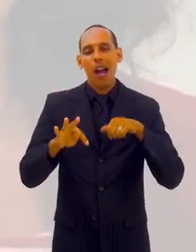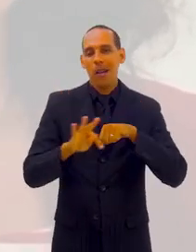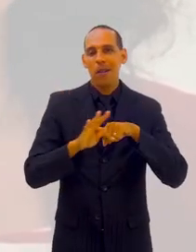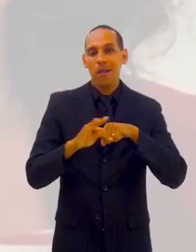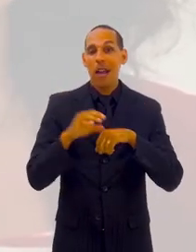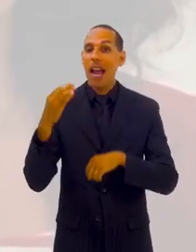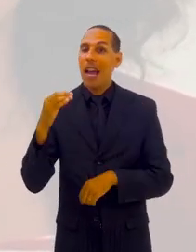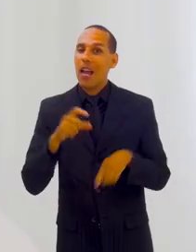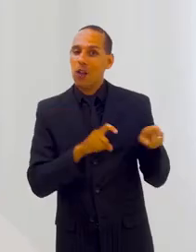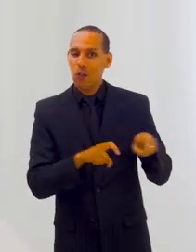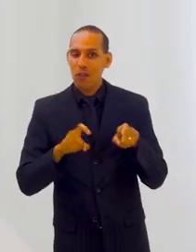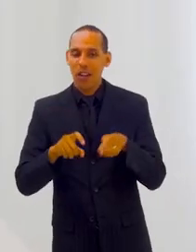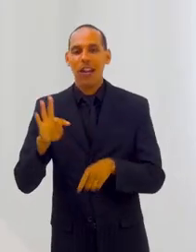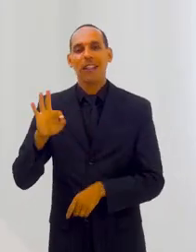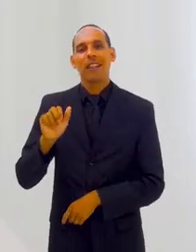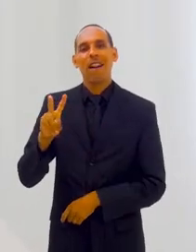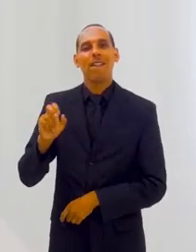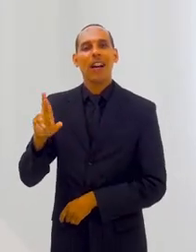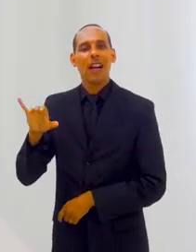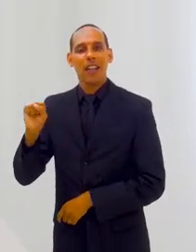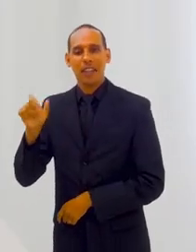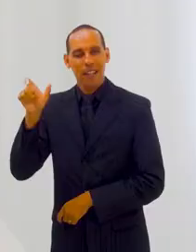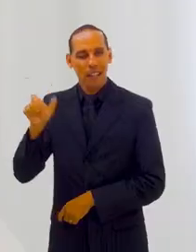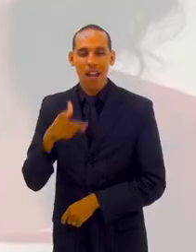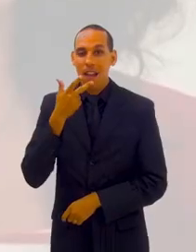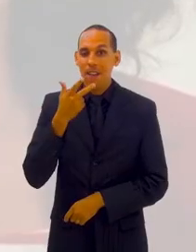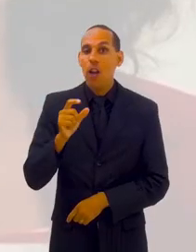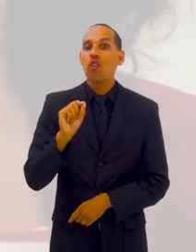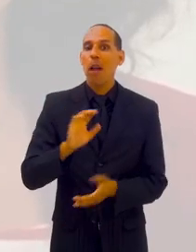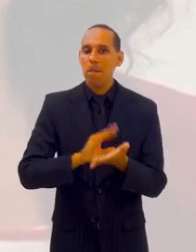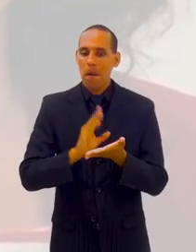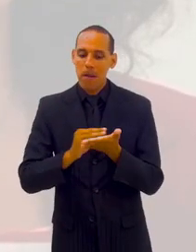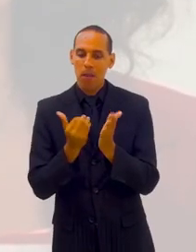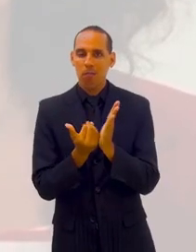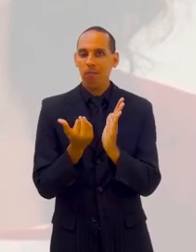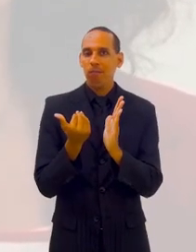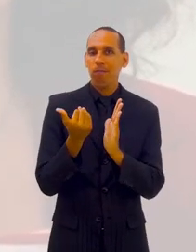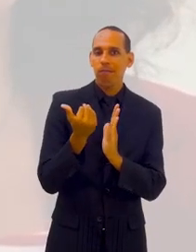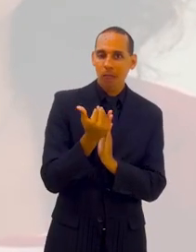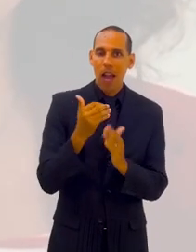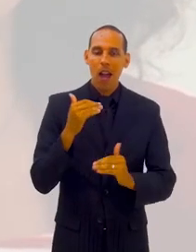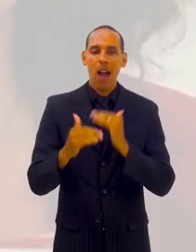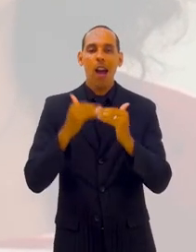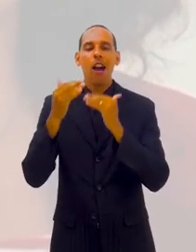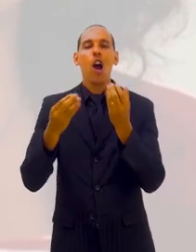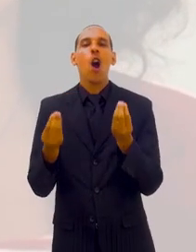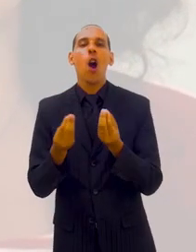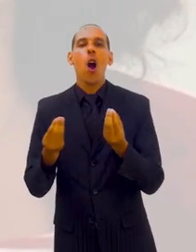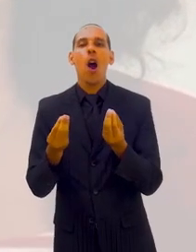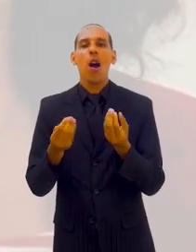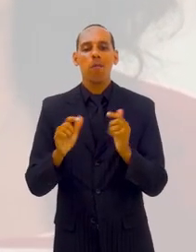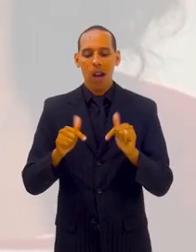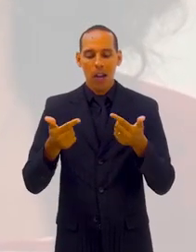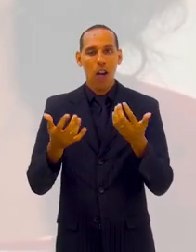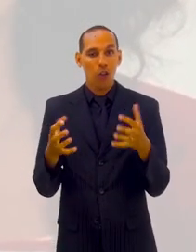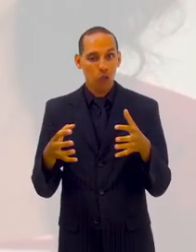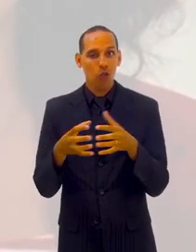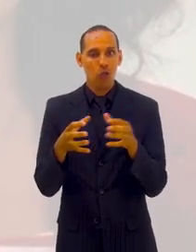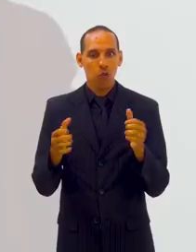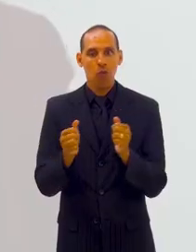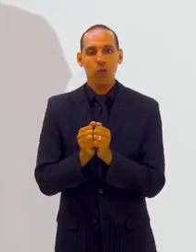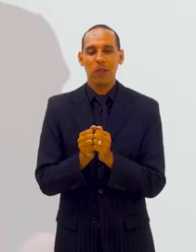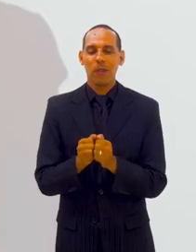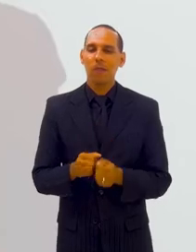rural. Segundo Tavares, para que essas pautas avancem, é necessária uma ação conjunta entre poder público, sociedade e produtor